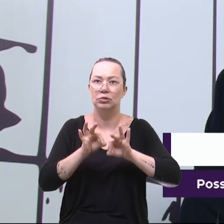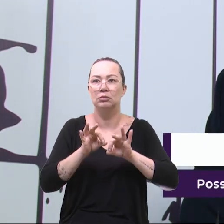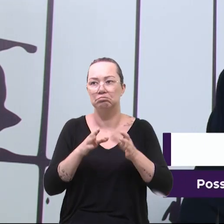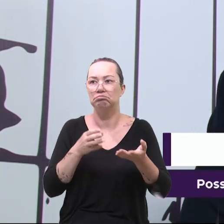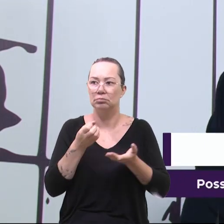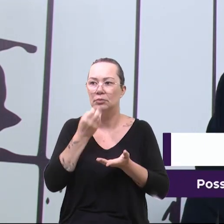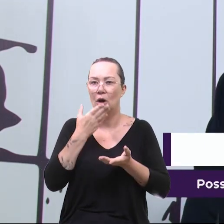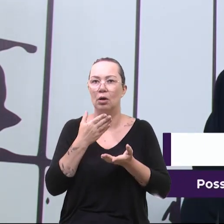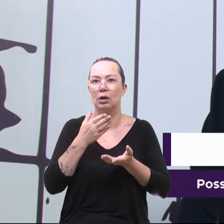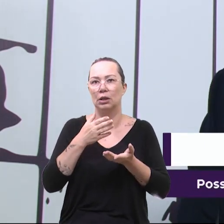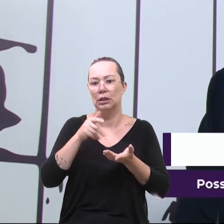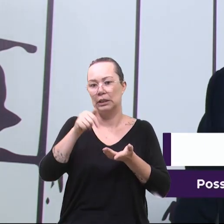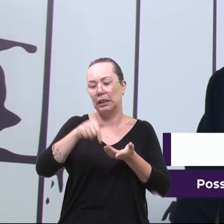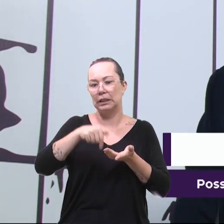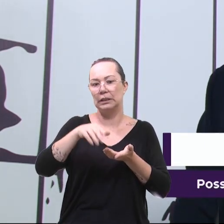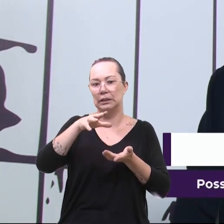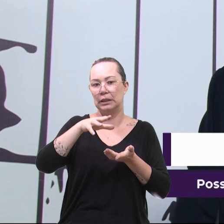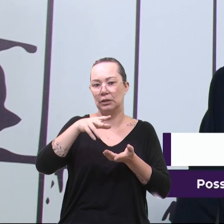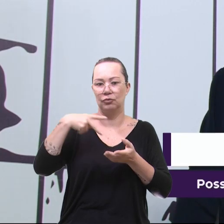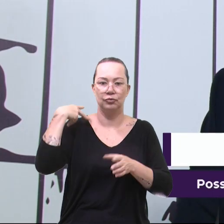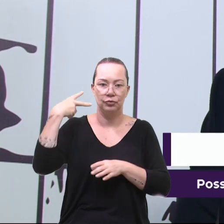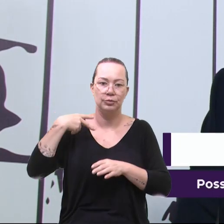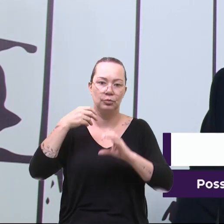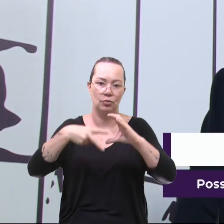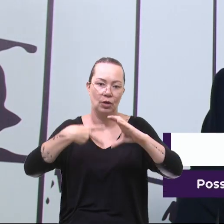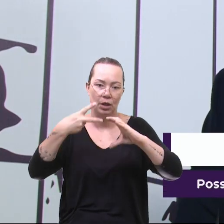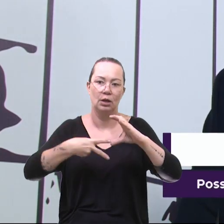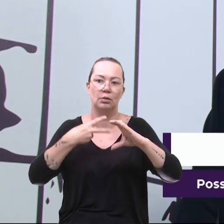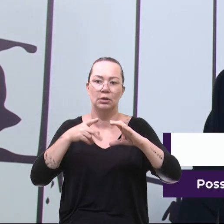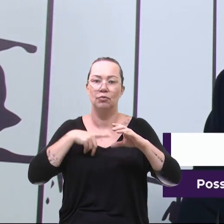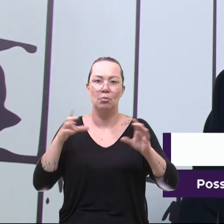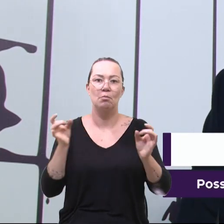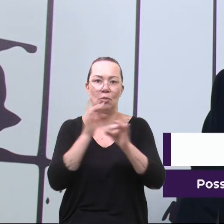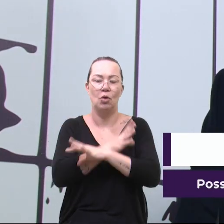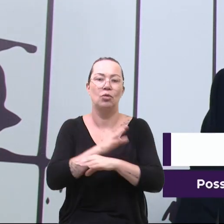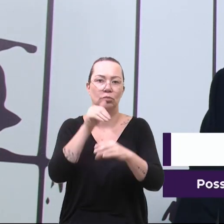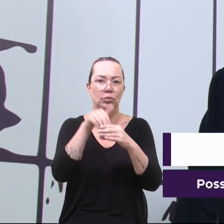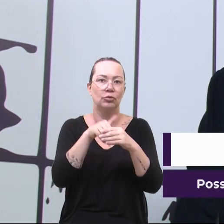deu retorno a isso e esteve pronta para votar os